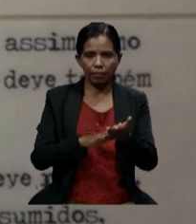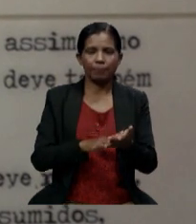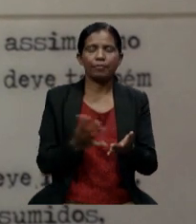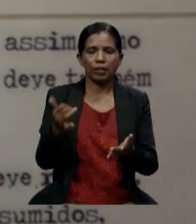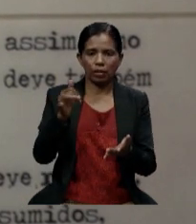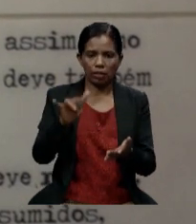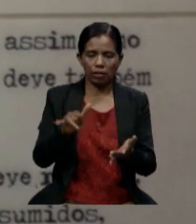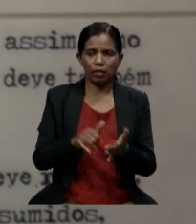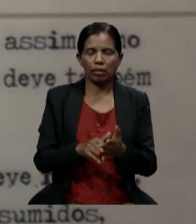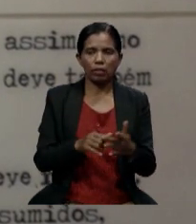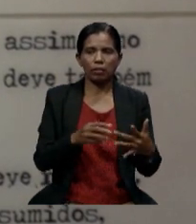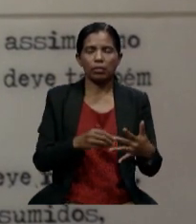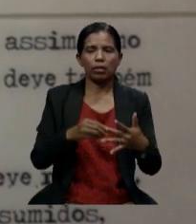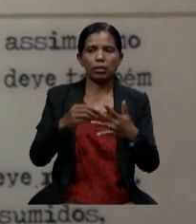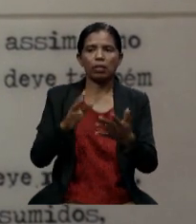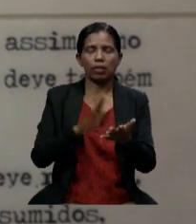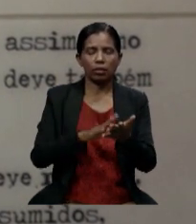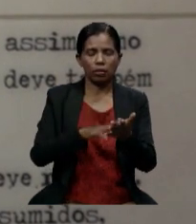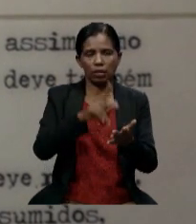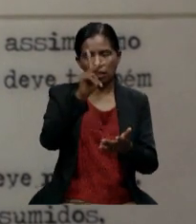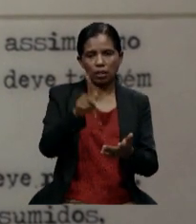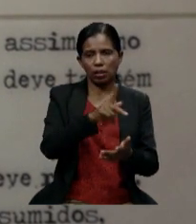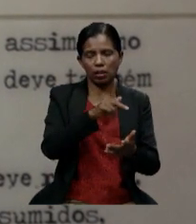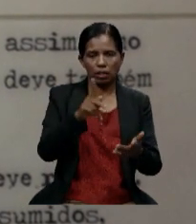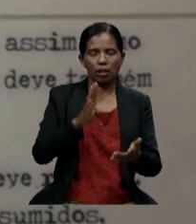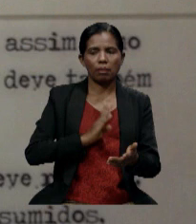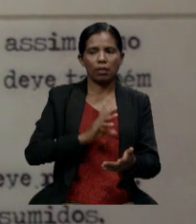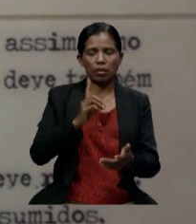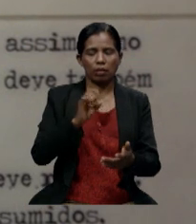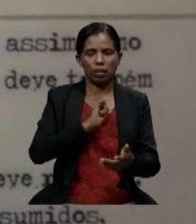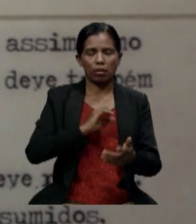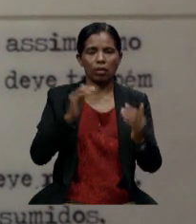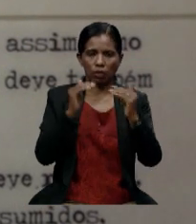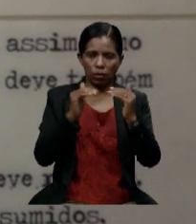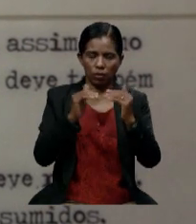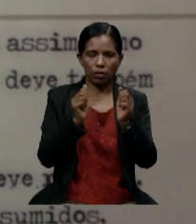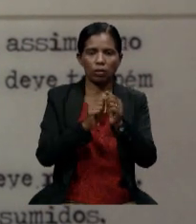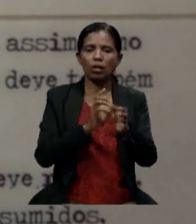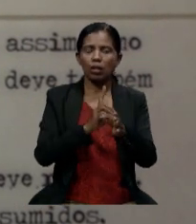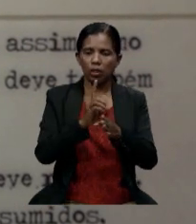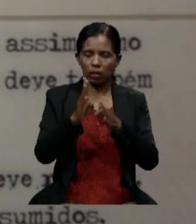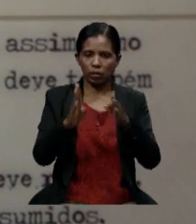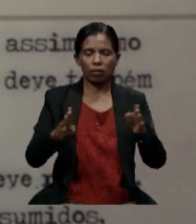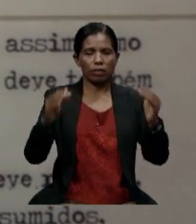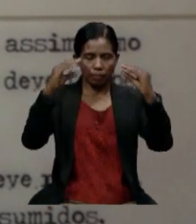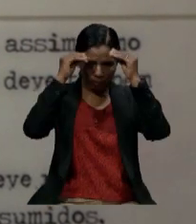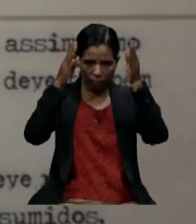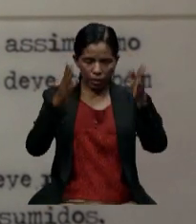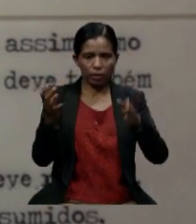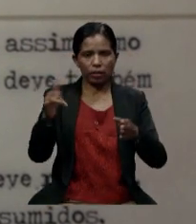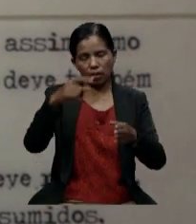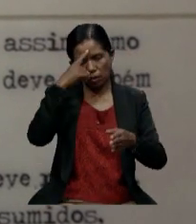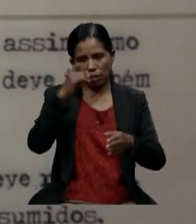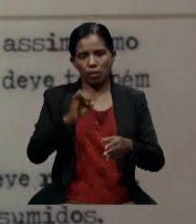balu liuliu atu teme kar ke escola cristal balide hau halo no encontro di retorno mo so professor sira ta ma